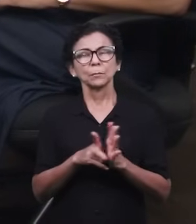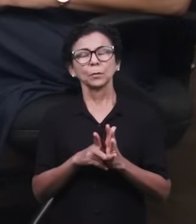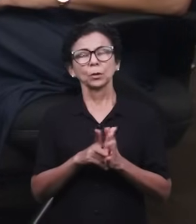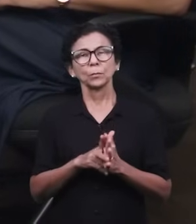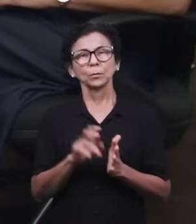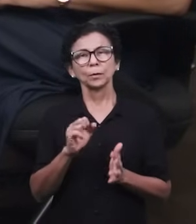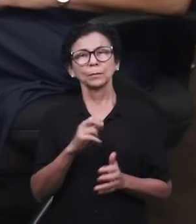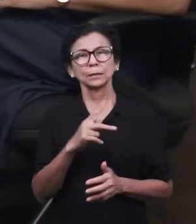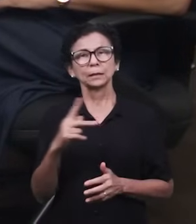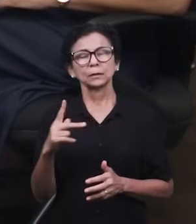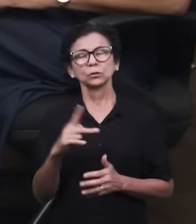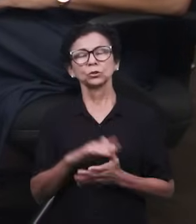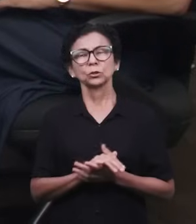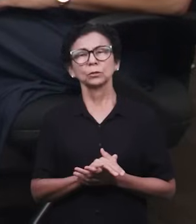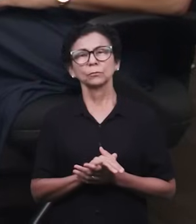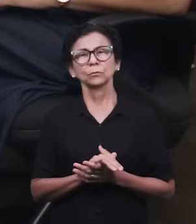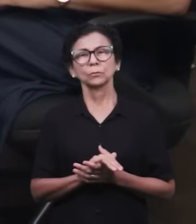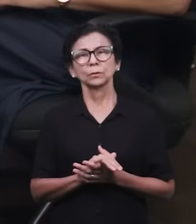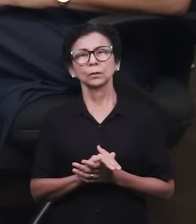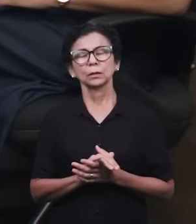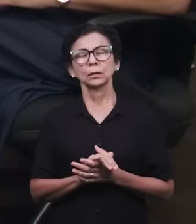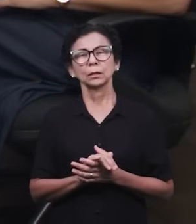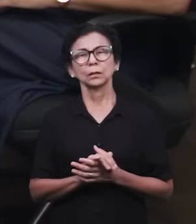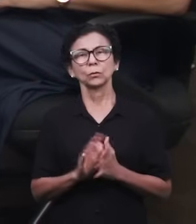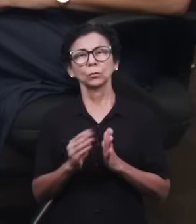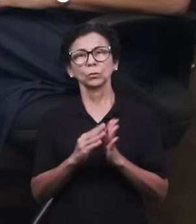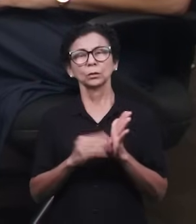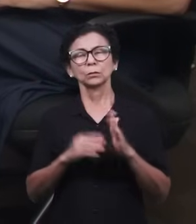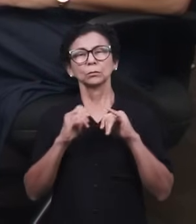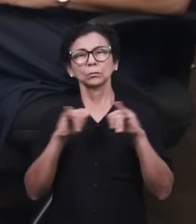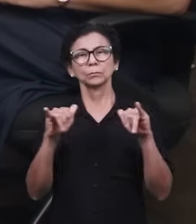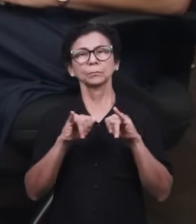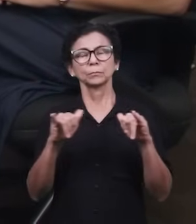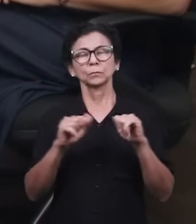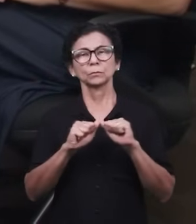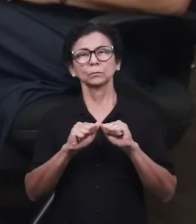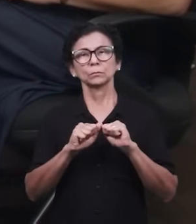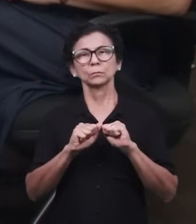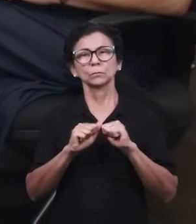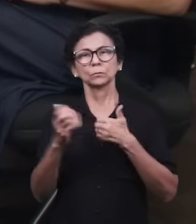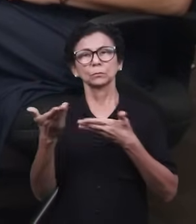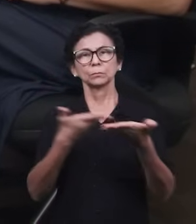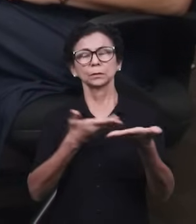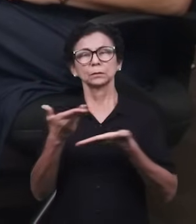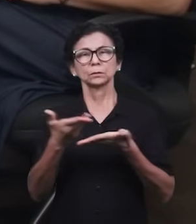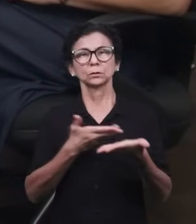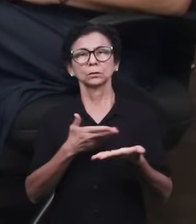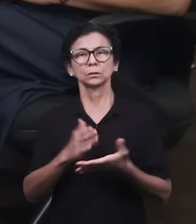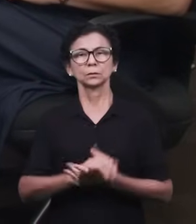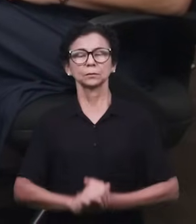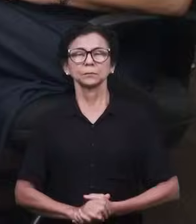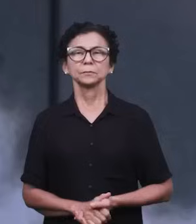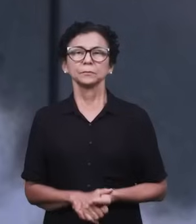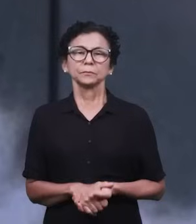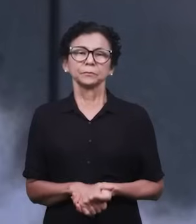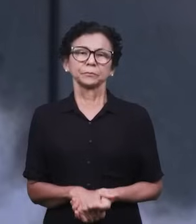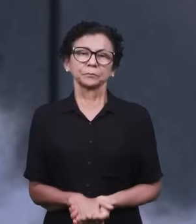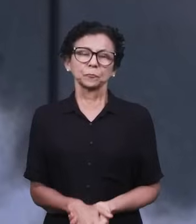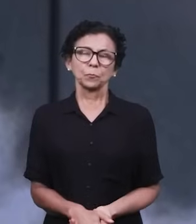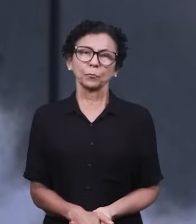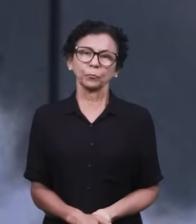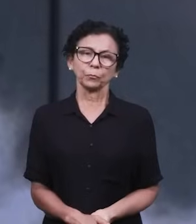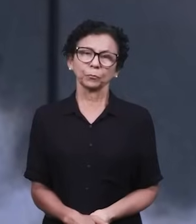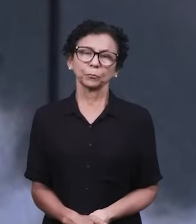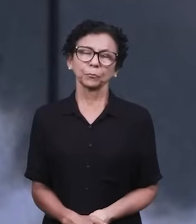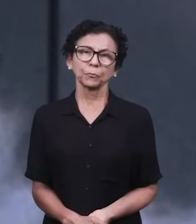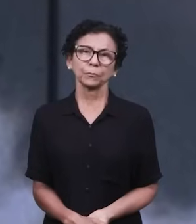própria plataforma indica para outras pessoas. Isso também é muito importante. Fábio, fala para os irmãos aí, os